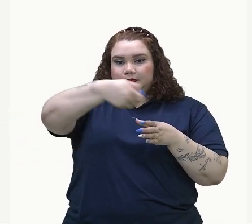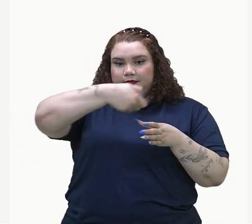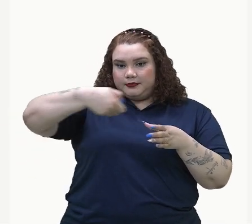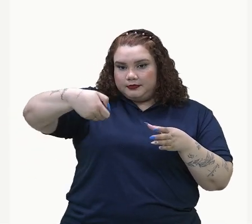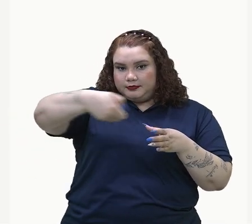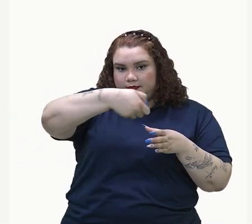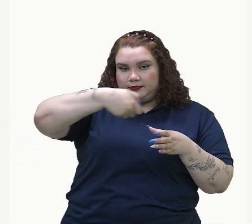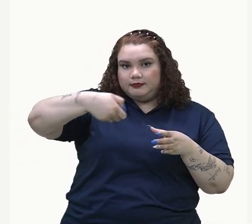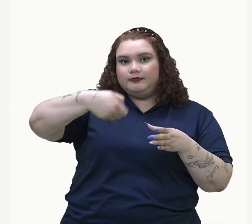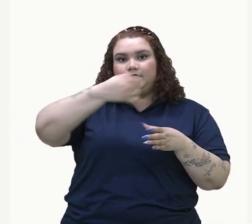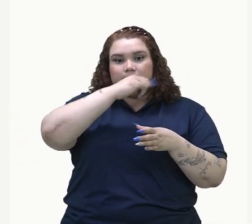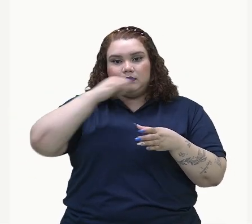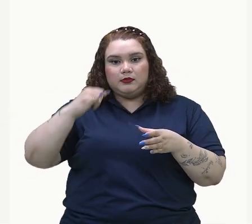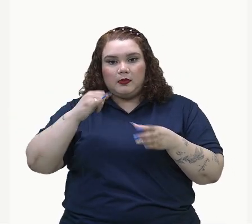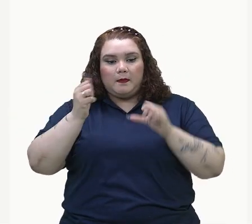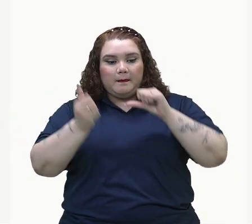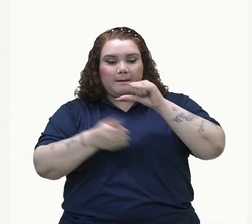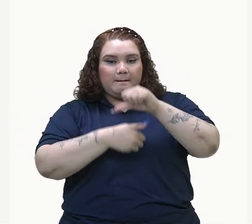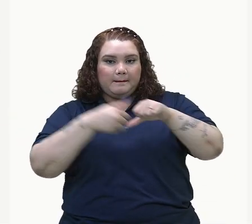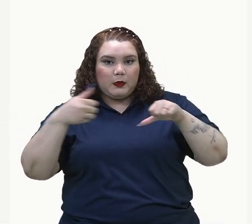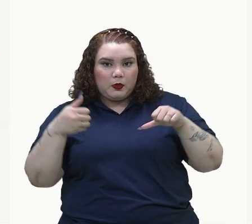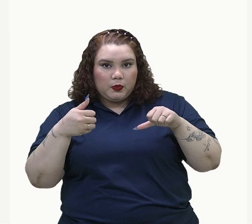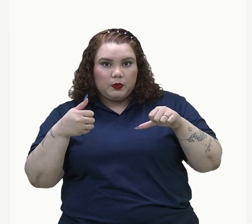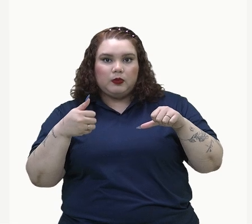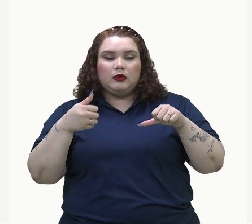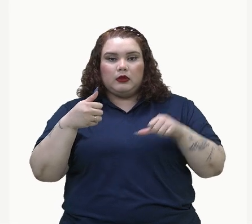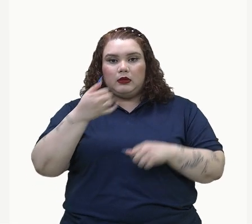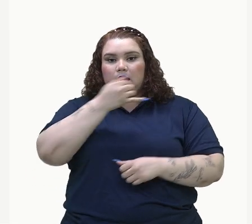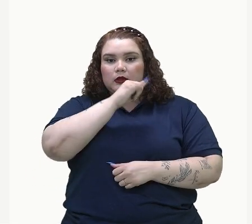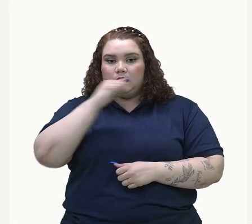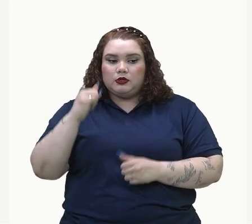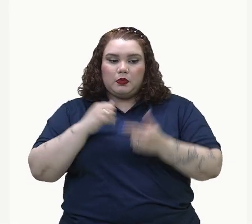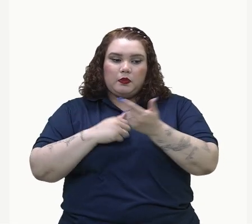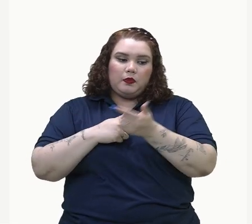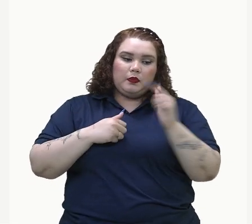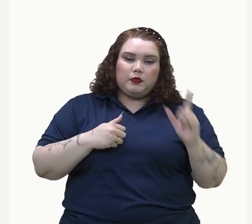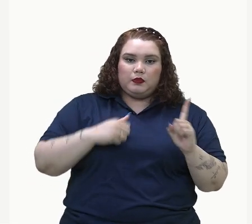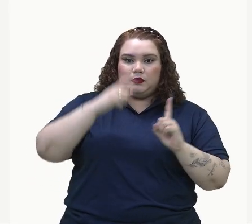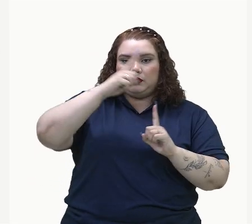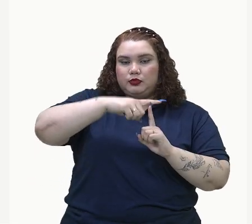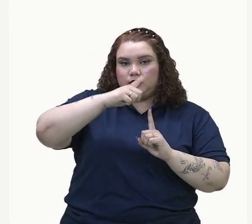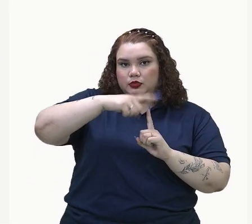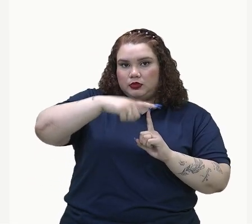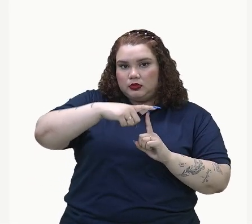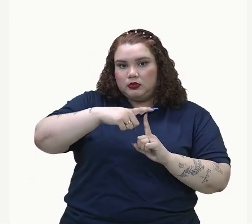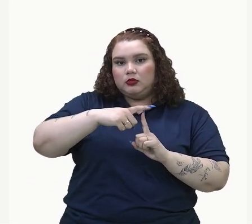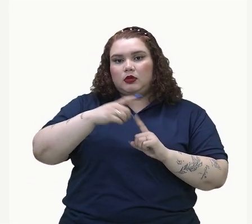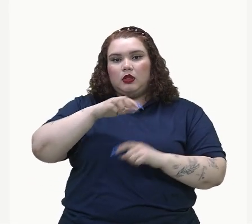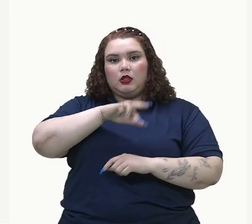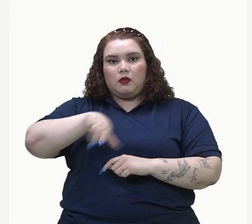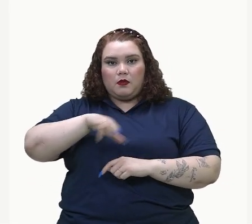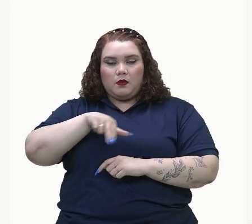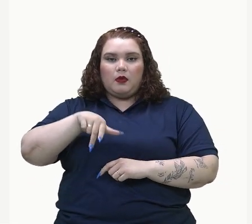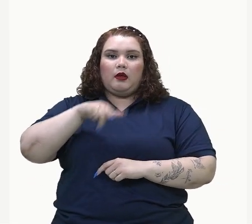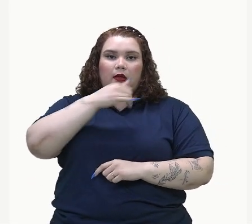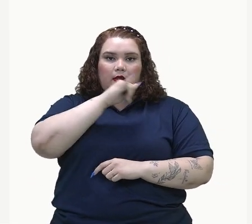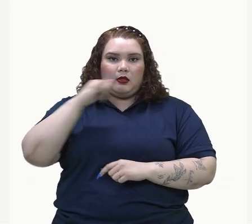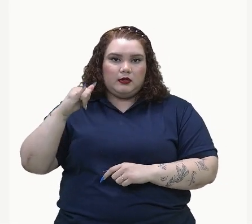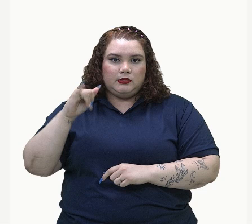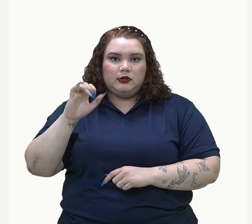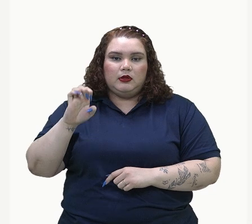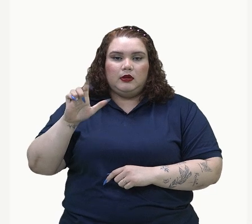ela vai gerar e vai me transformar em outra modalidade de energia que não é a